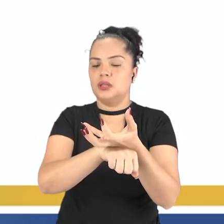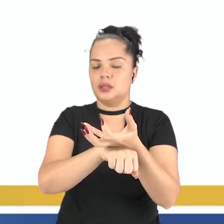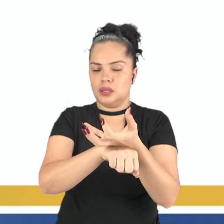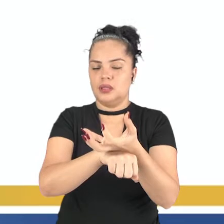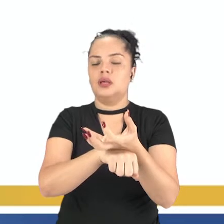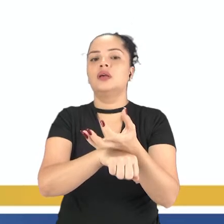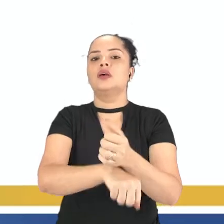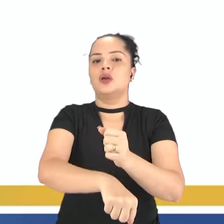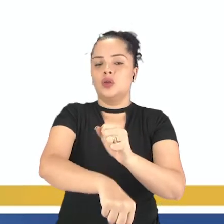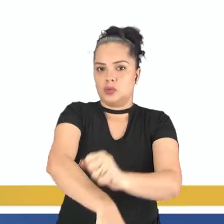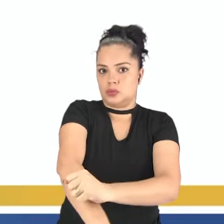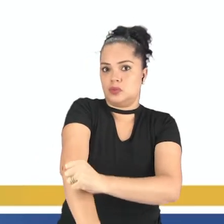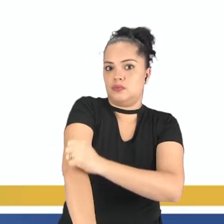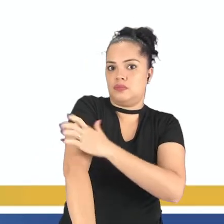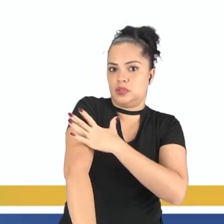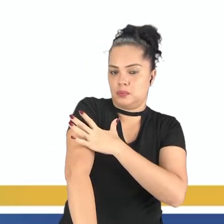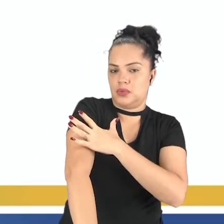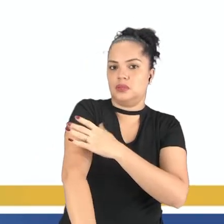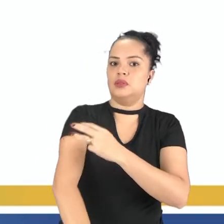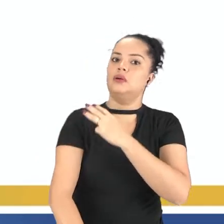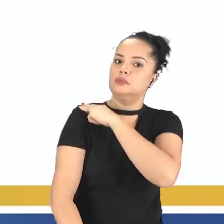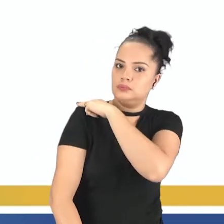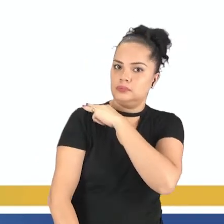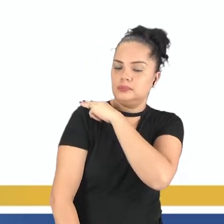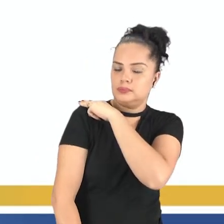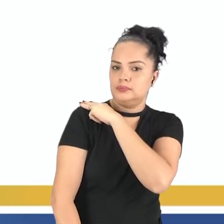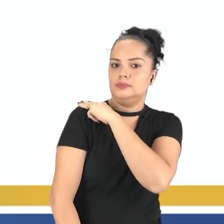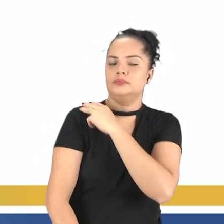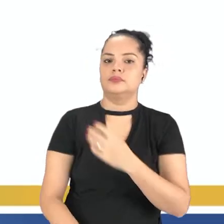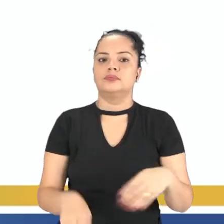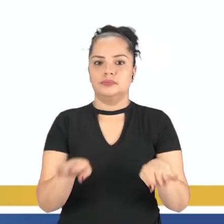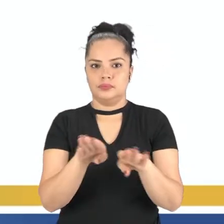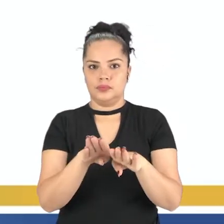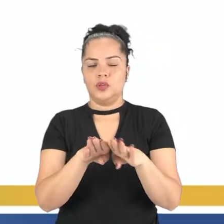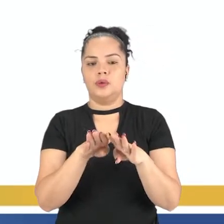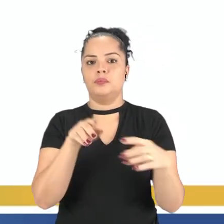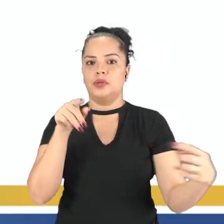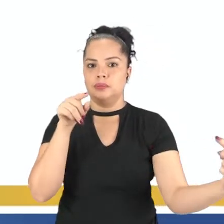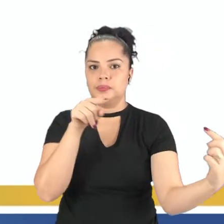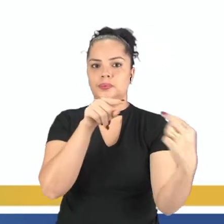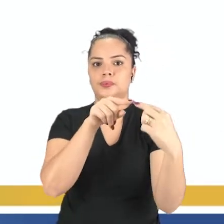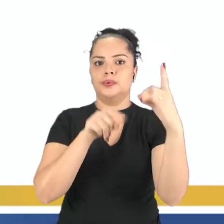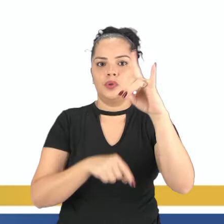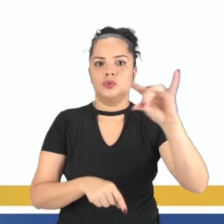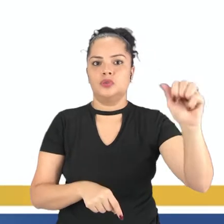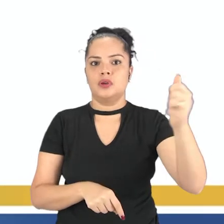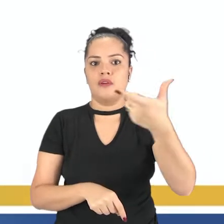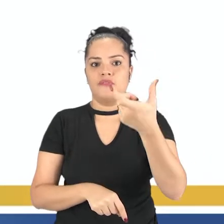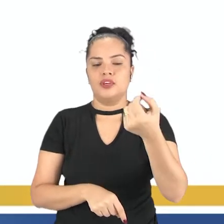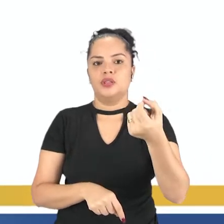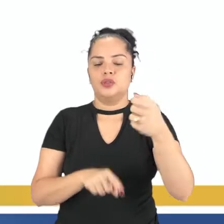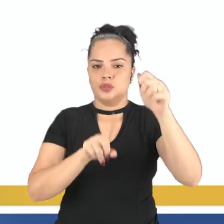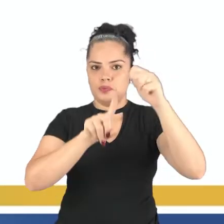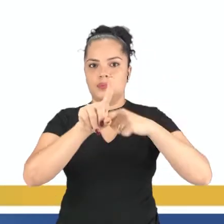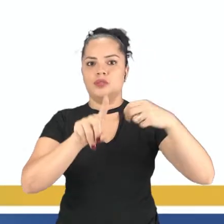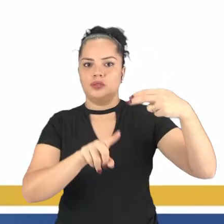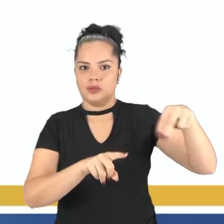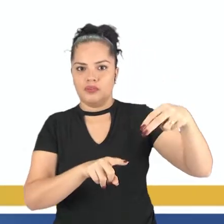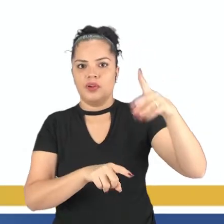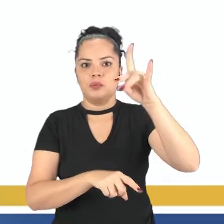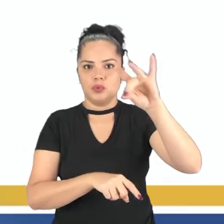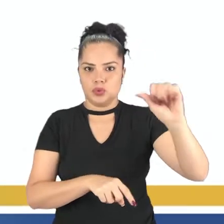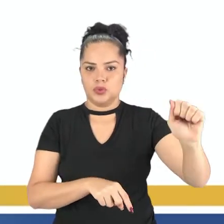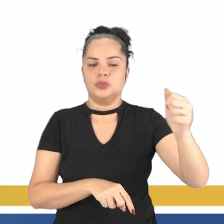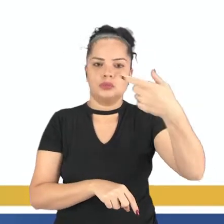grades curriculares dos ensinos fundamental e médio. Também estabelece o dia 20 de novembro como o Dia da Consciência Negra